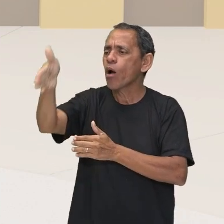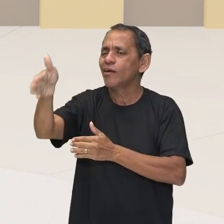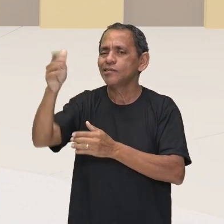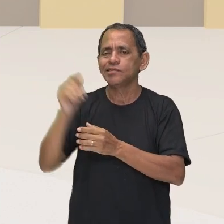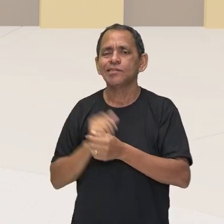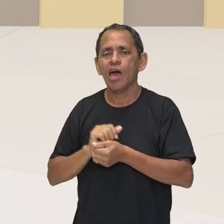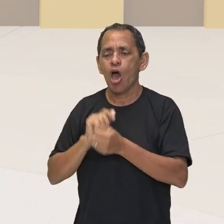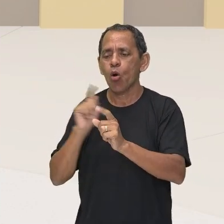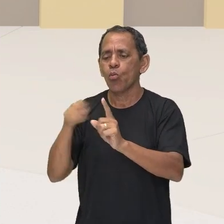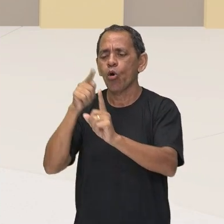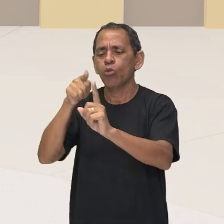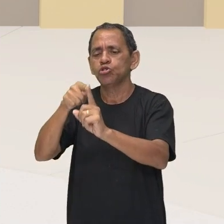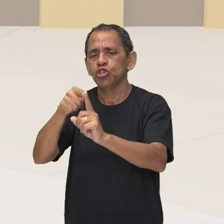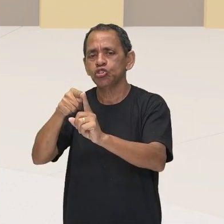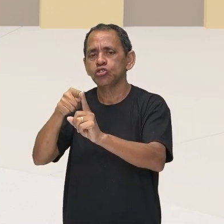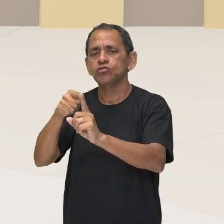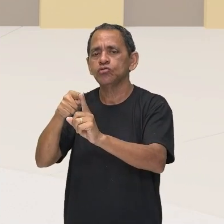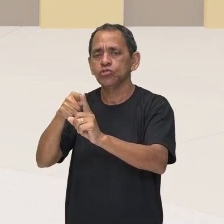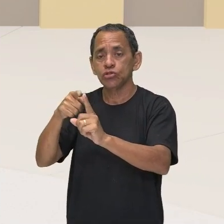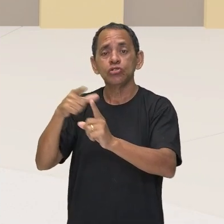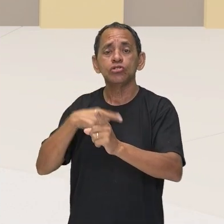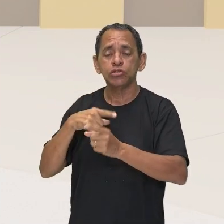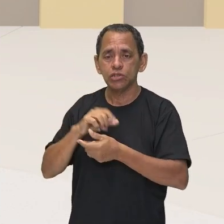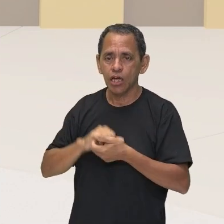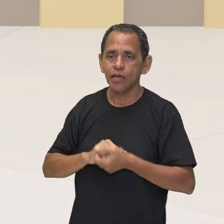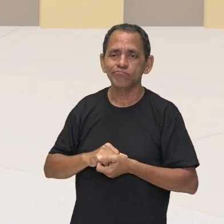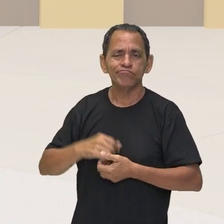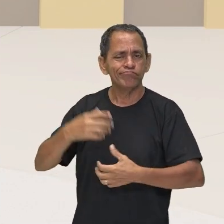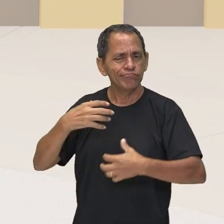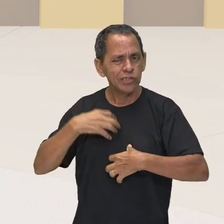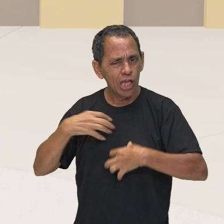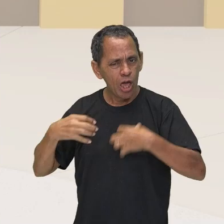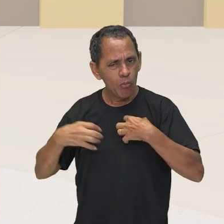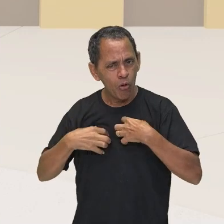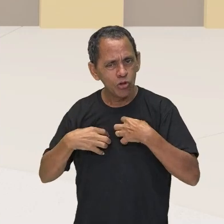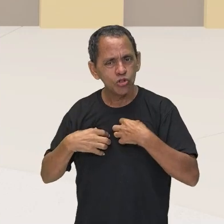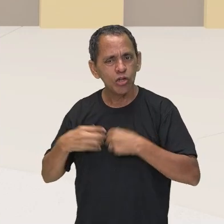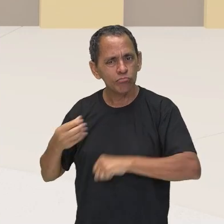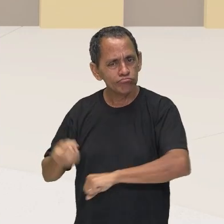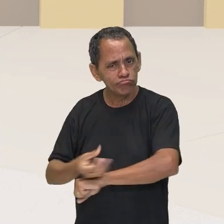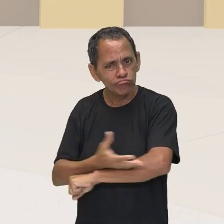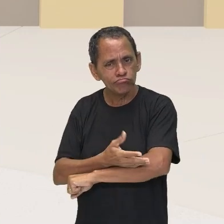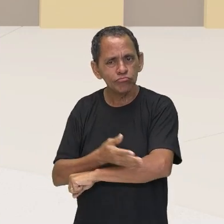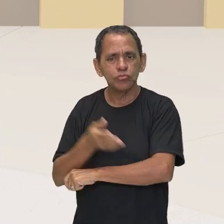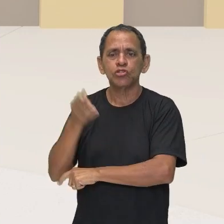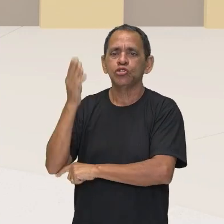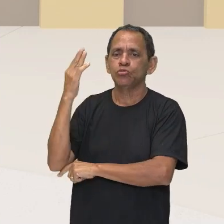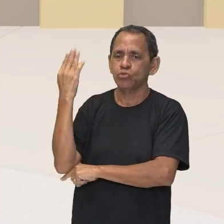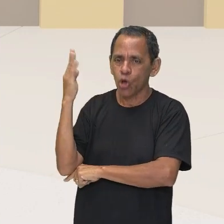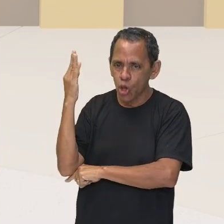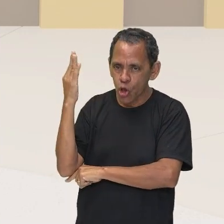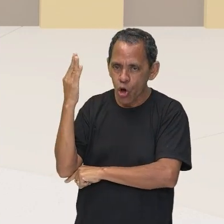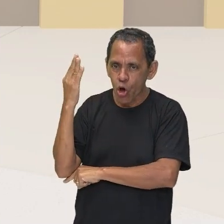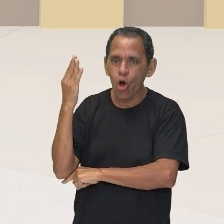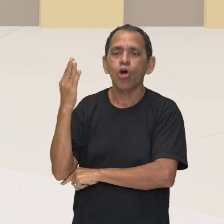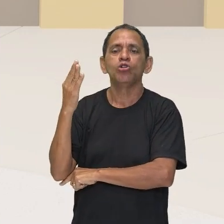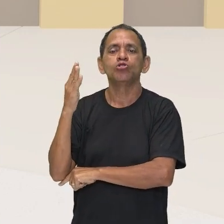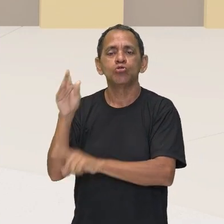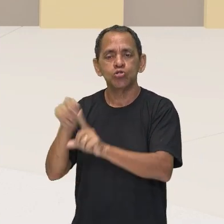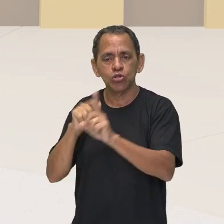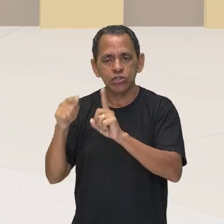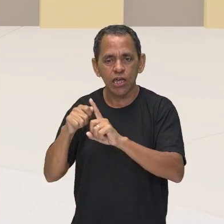ela envolve fenômenos emocionais, biológicos e sociais. E ele é um